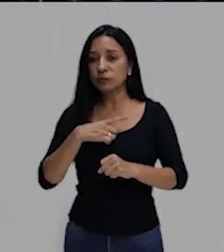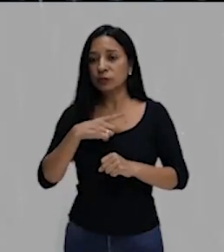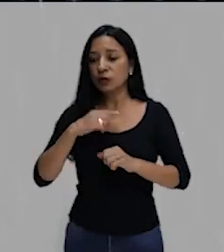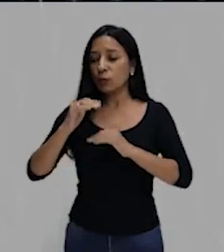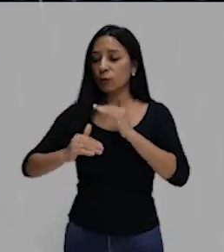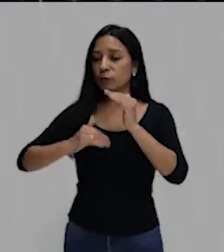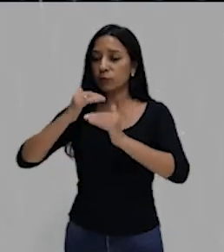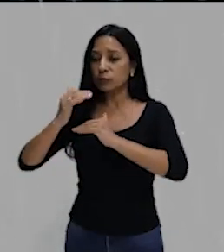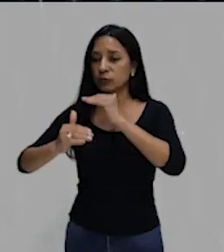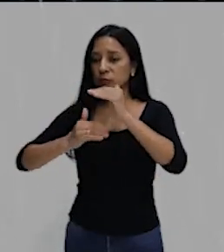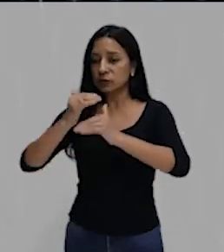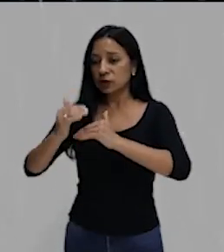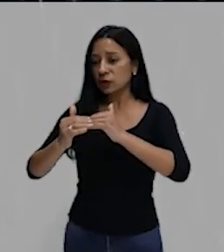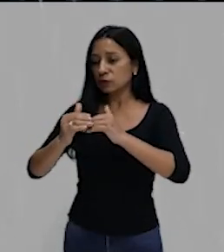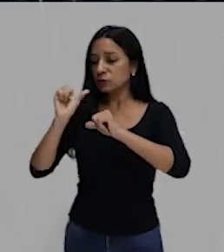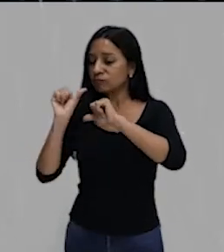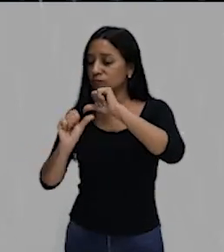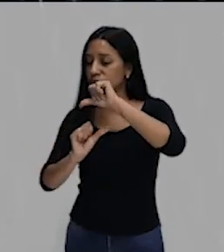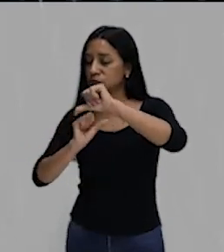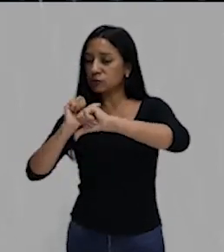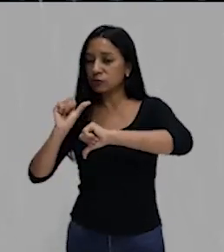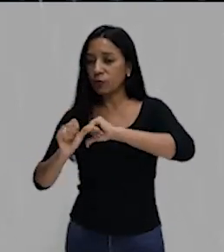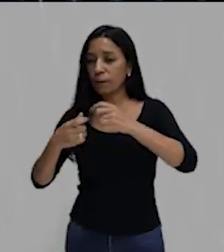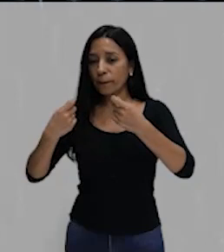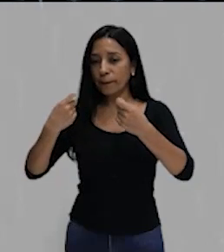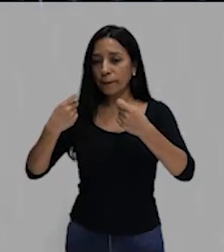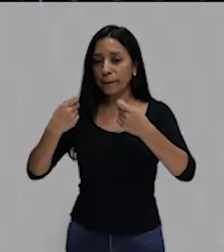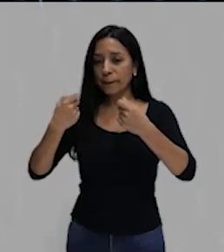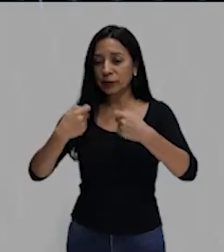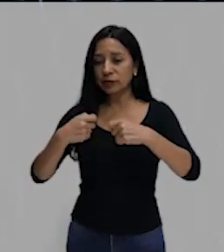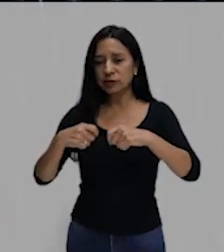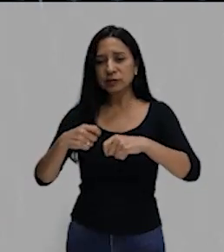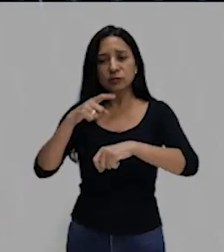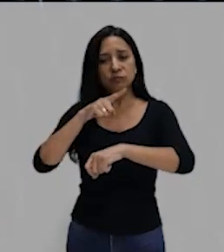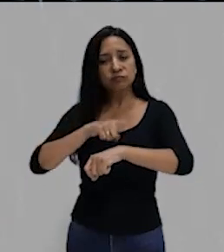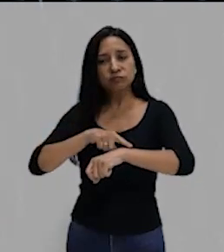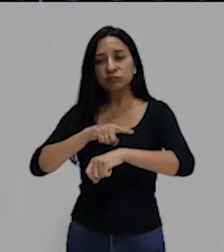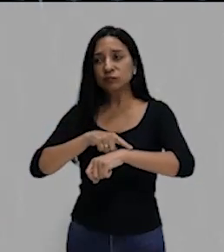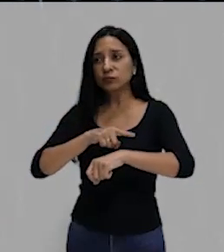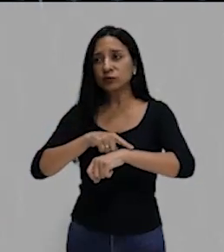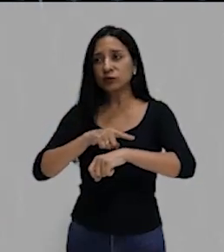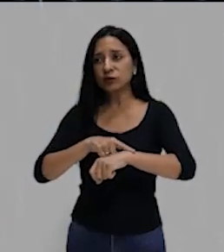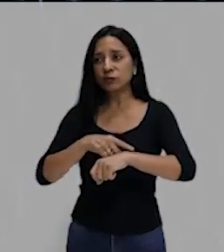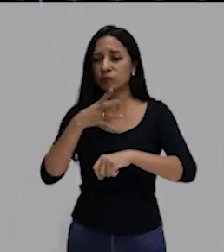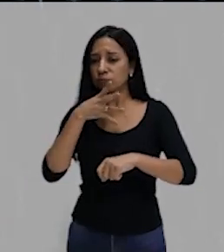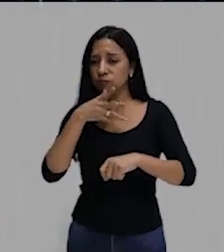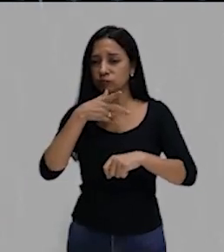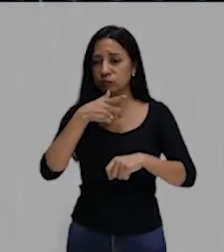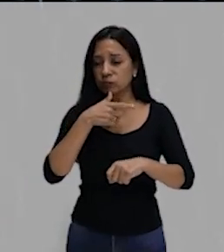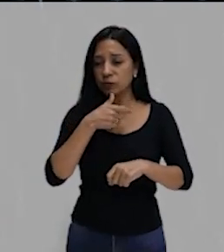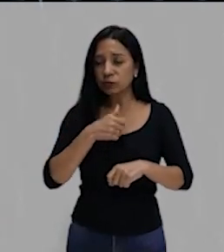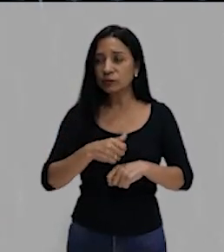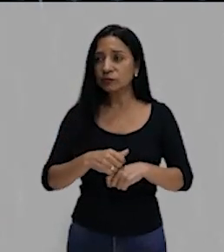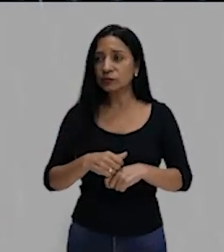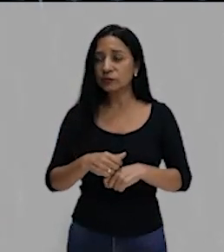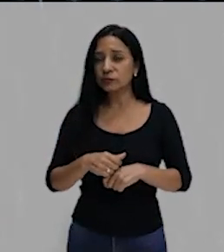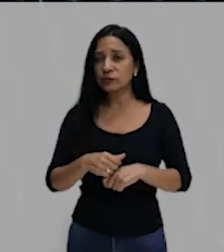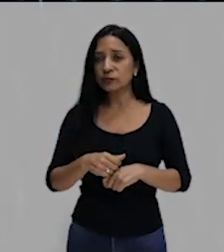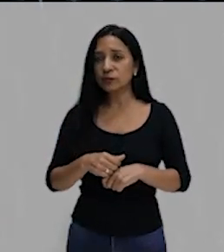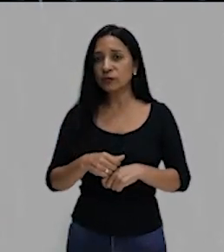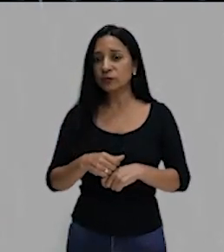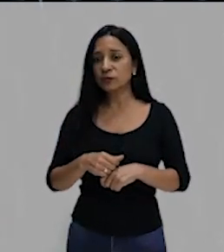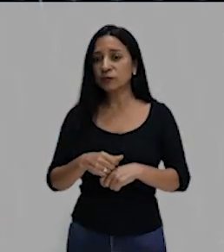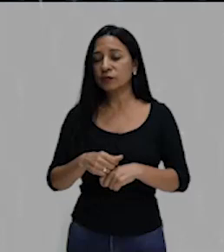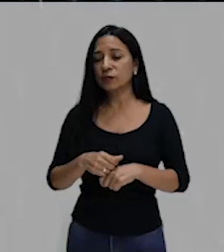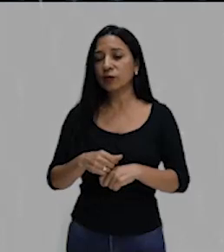de formação, eles precisam de mais tempo, então digamos que a gente considere ele